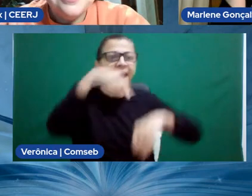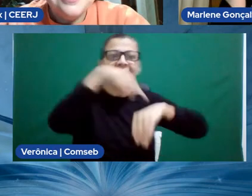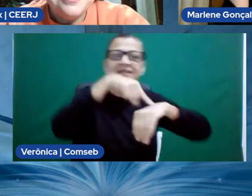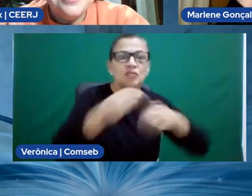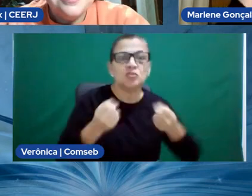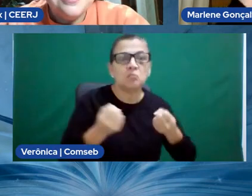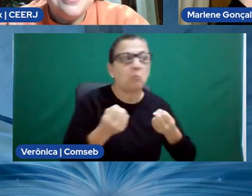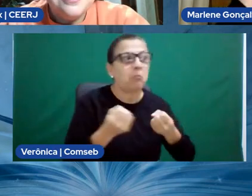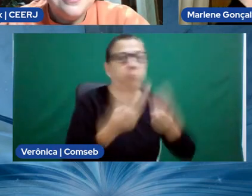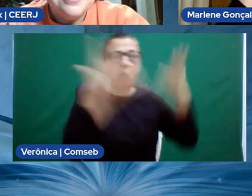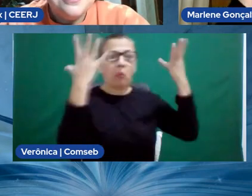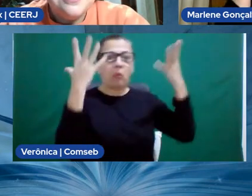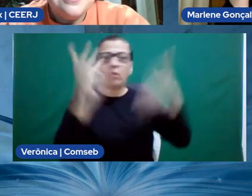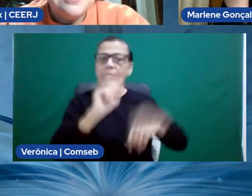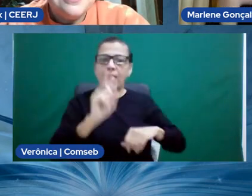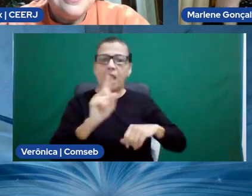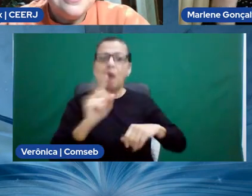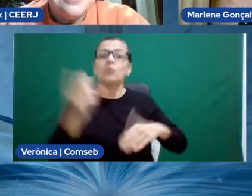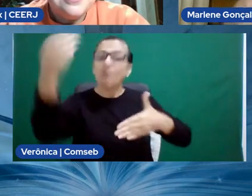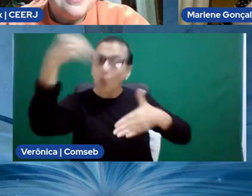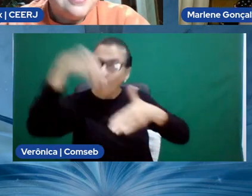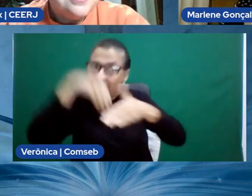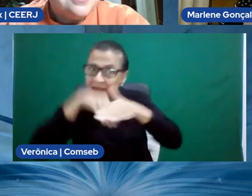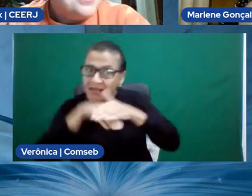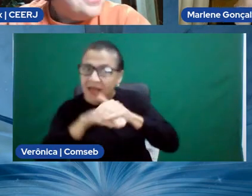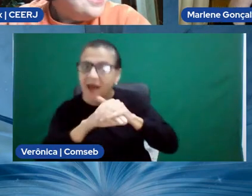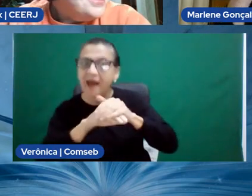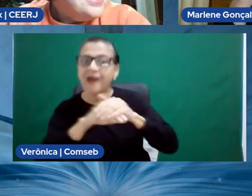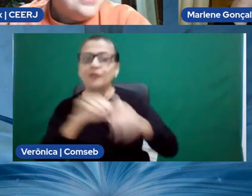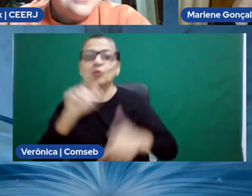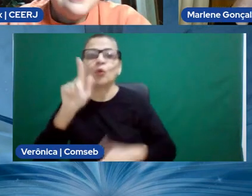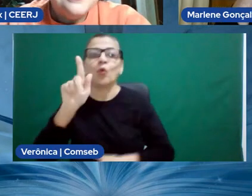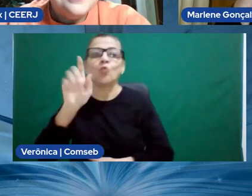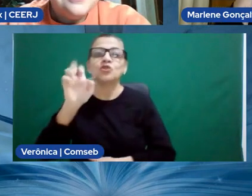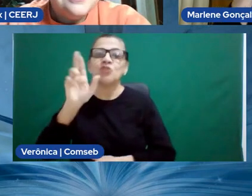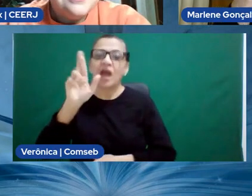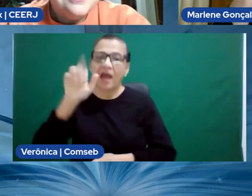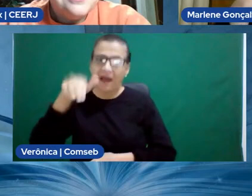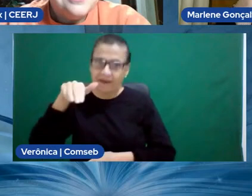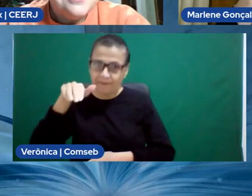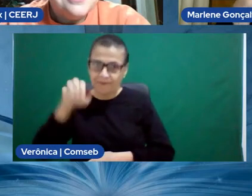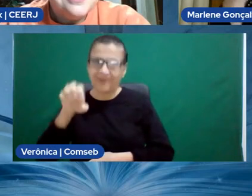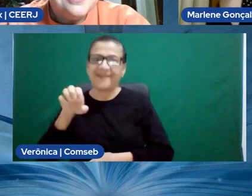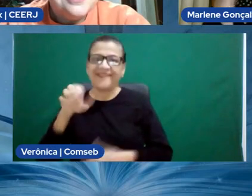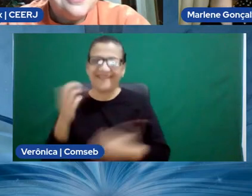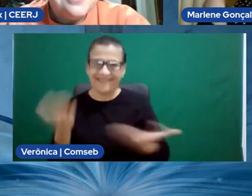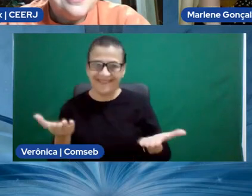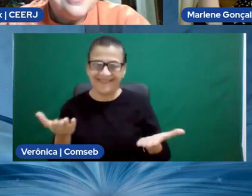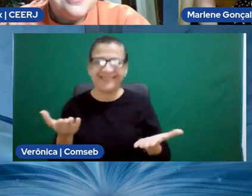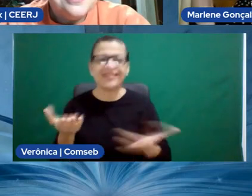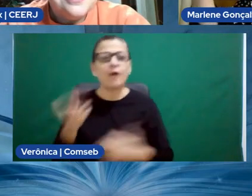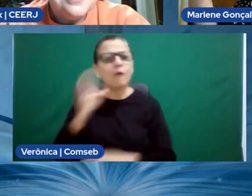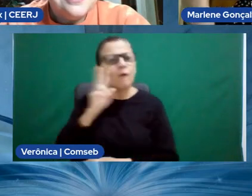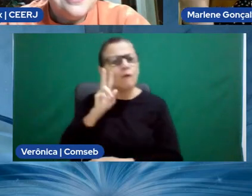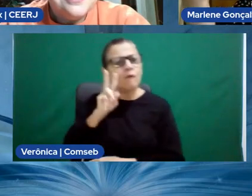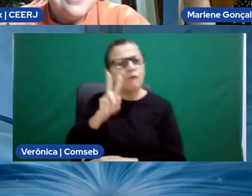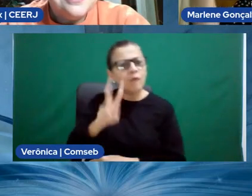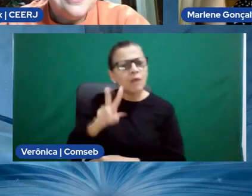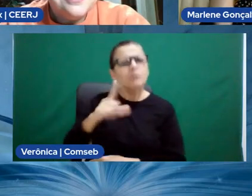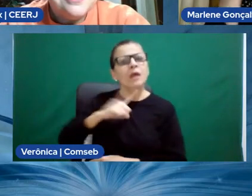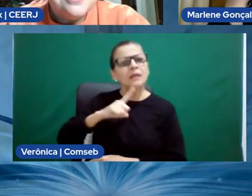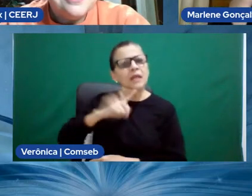também fez experiências semelhantes aí e a gente pôde avançar. Então, Quando a gente olha para essa pergunta, há seres que